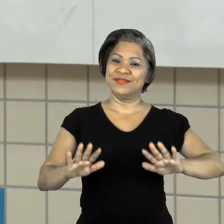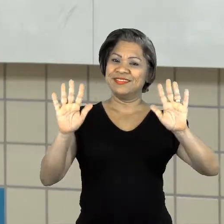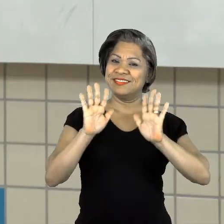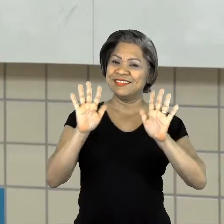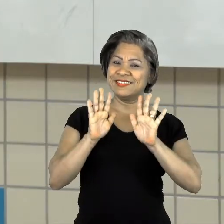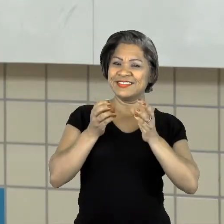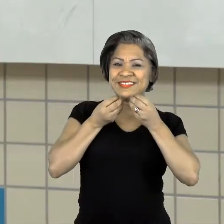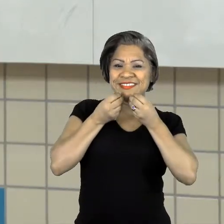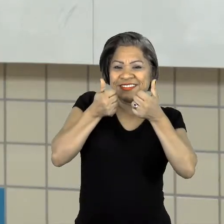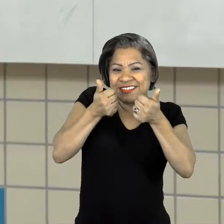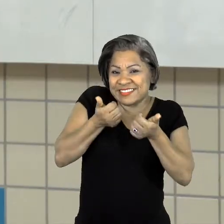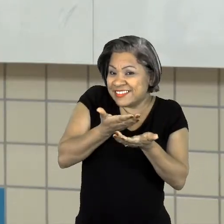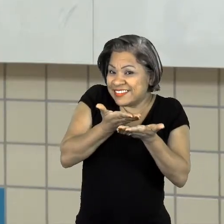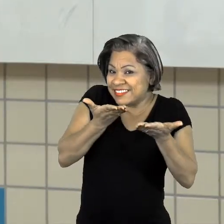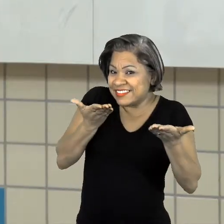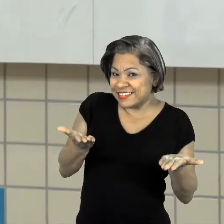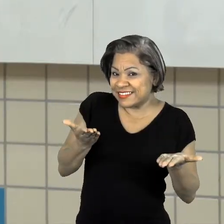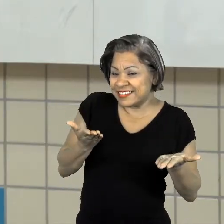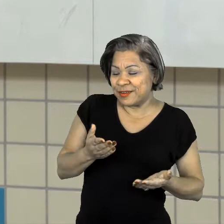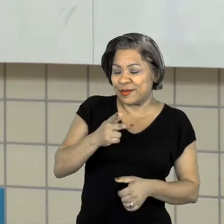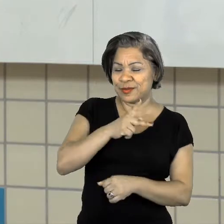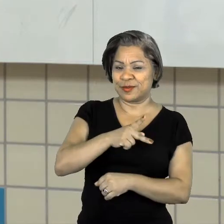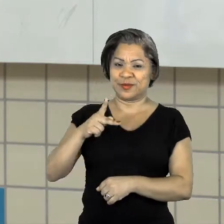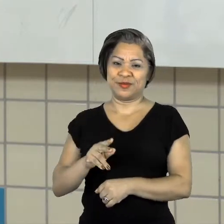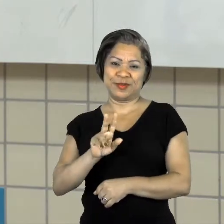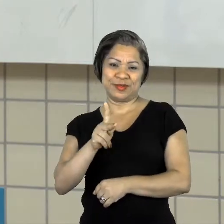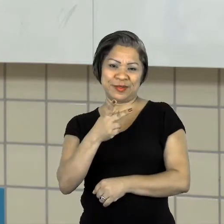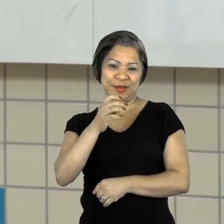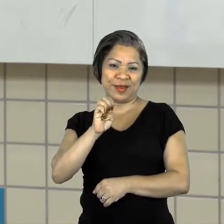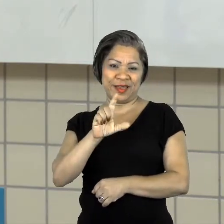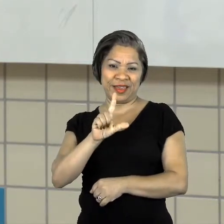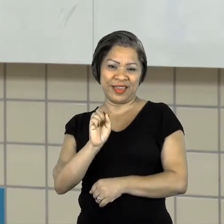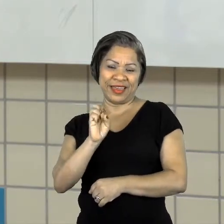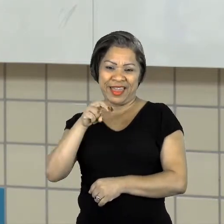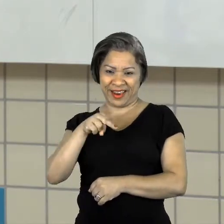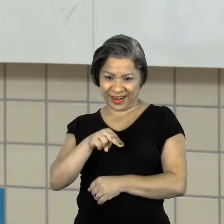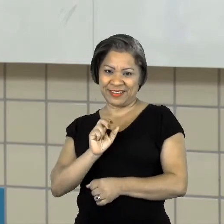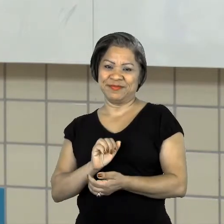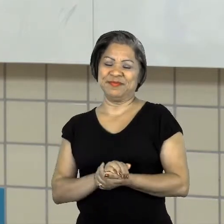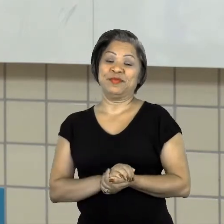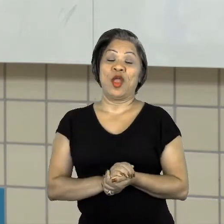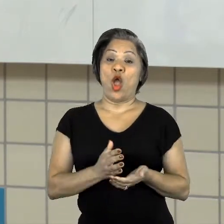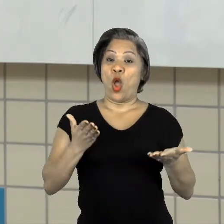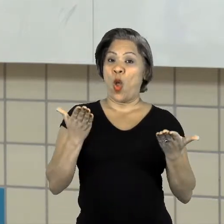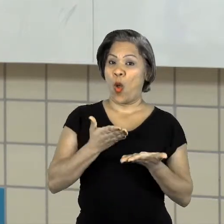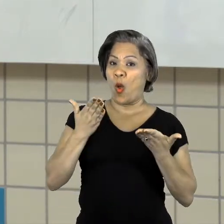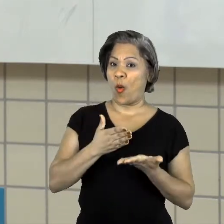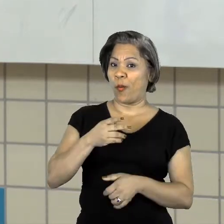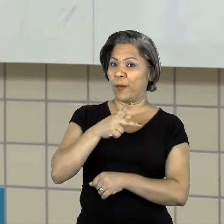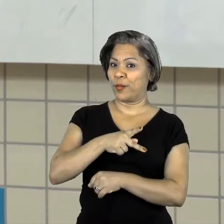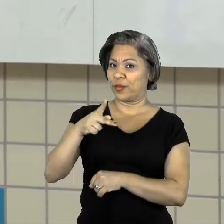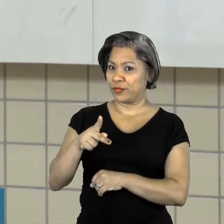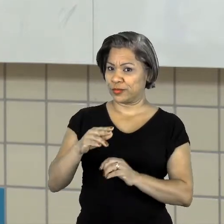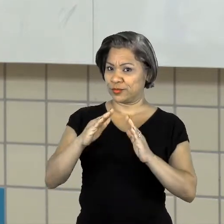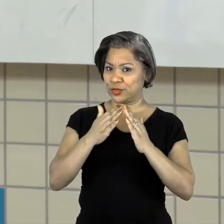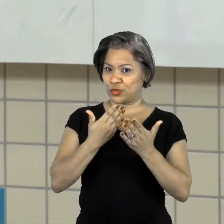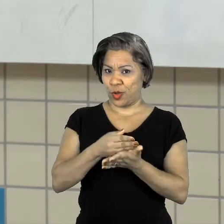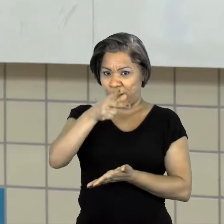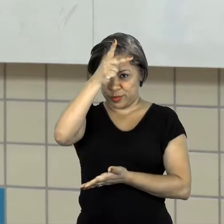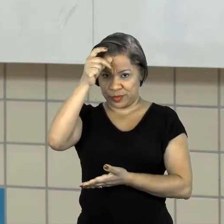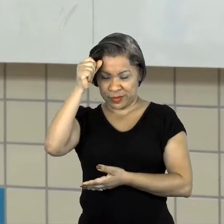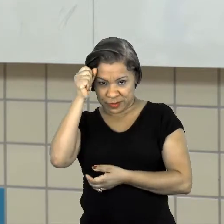tudo bem com vocês? Eu sou a professora Ellen, atualmente estou como professora na Escola Municipal Olga